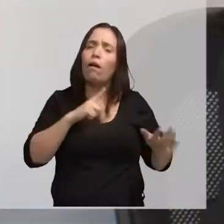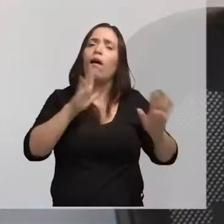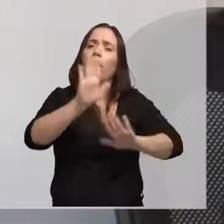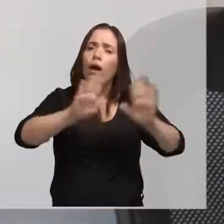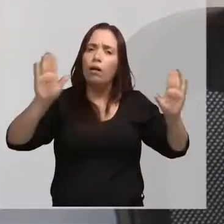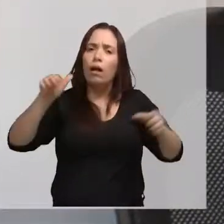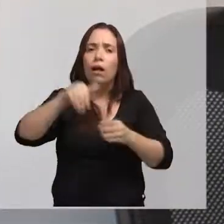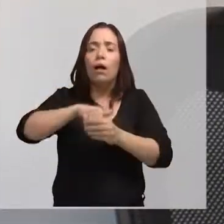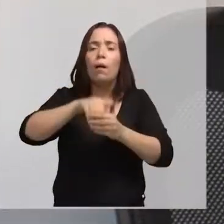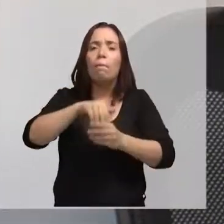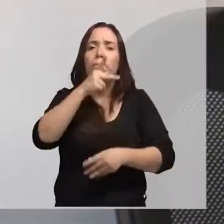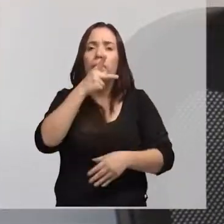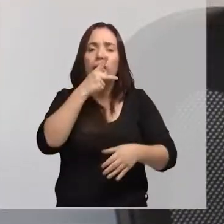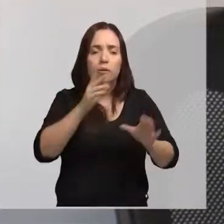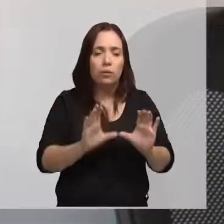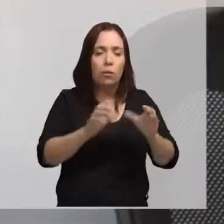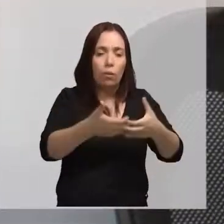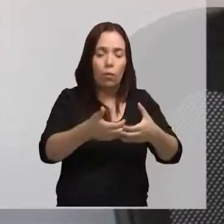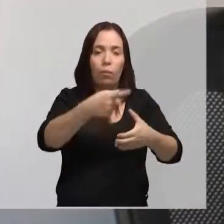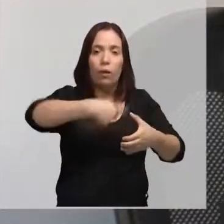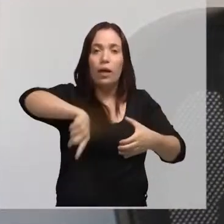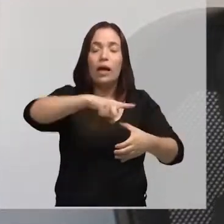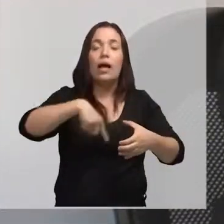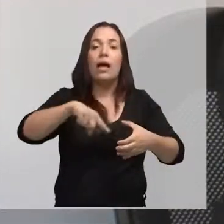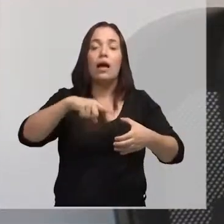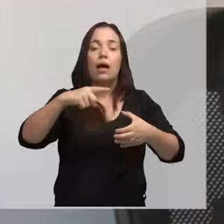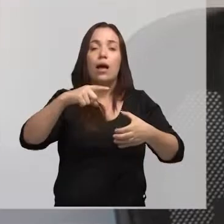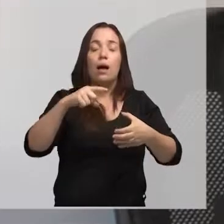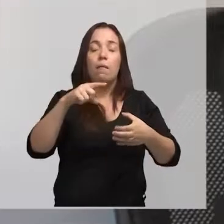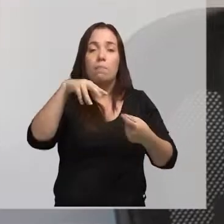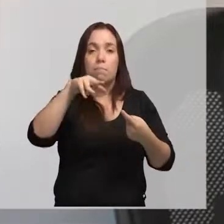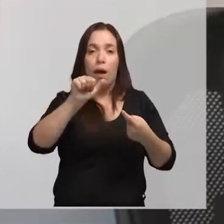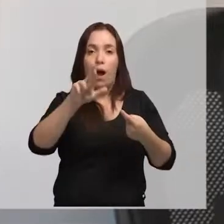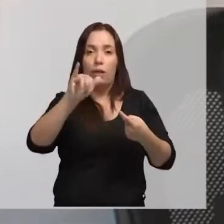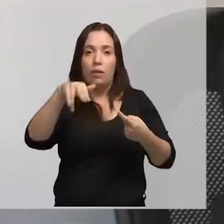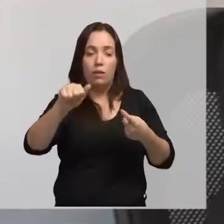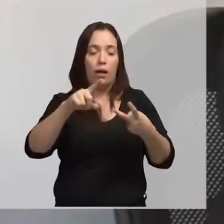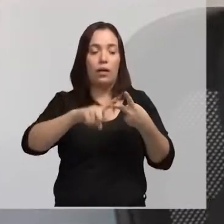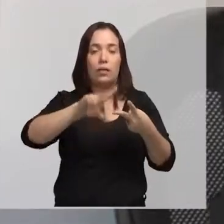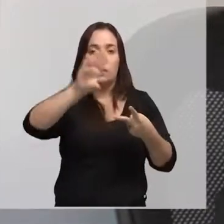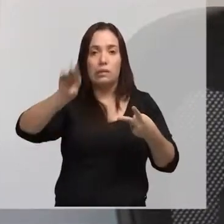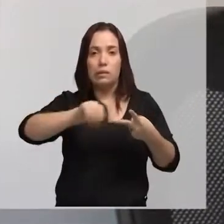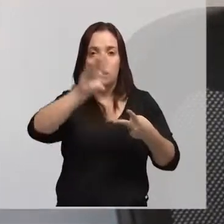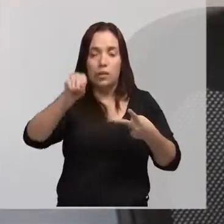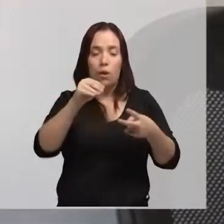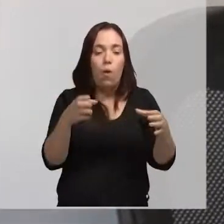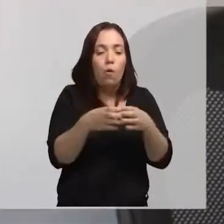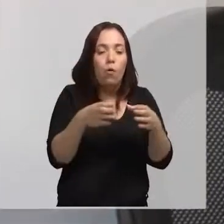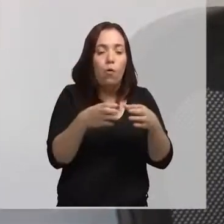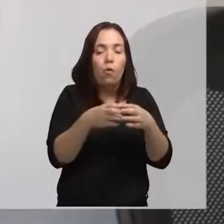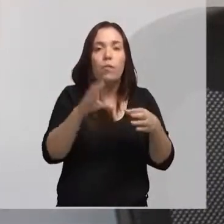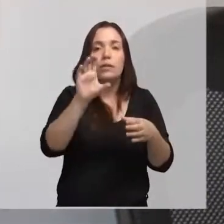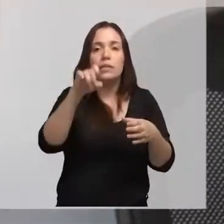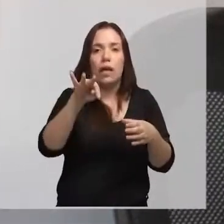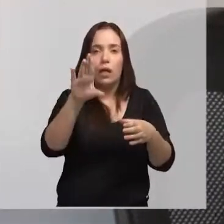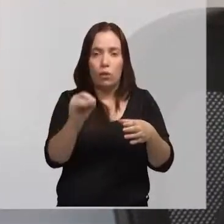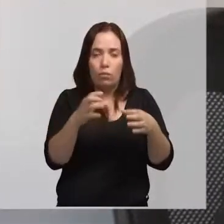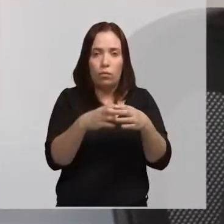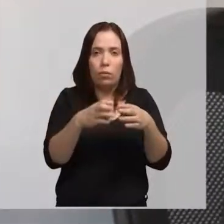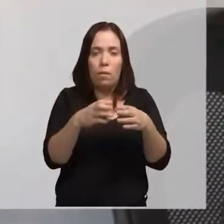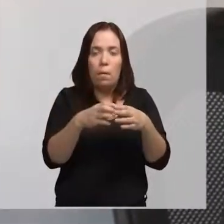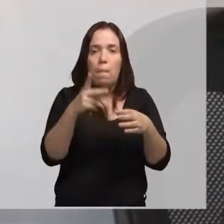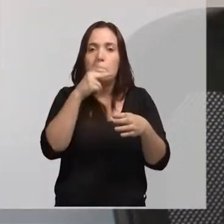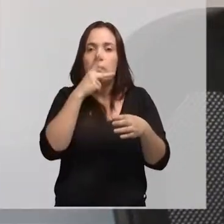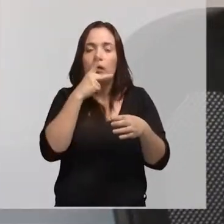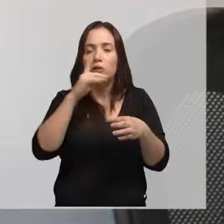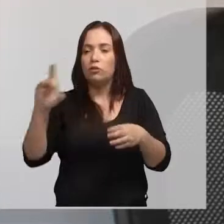centro hoje é Ciro Gomes e Marina Silva. Lula é um candidato extremado e Bolsonaro é